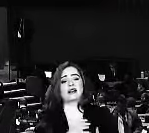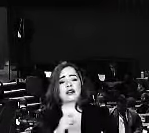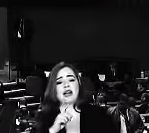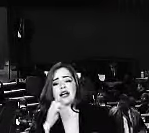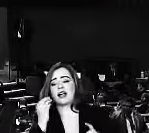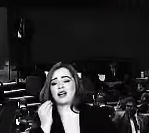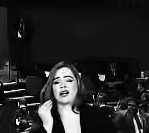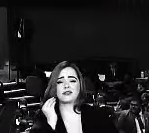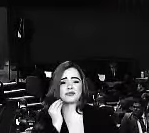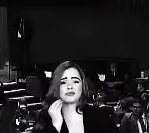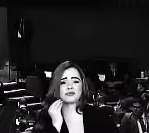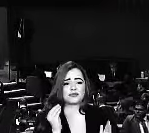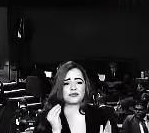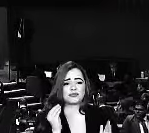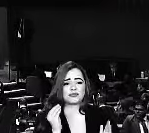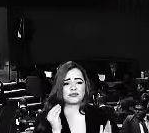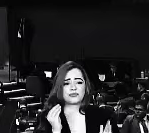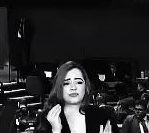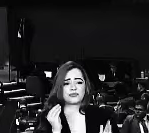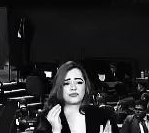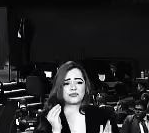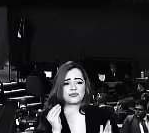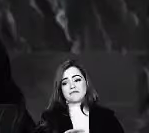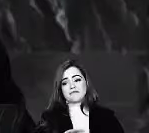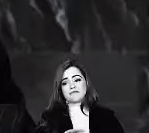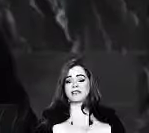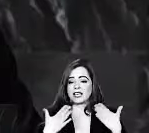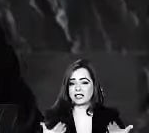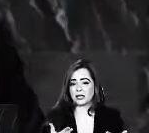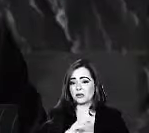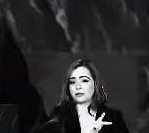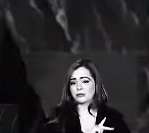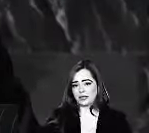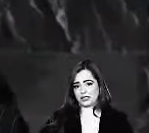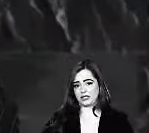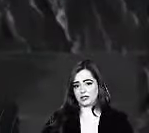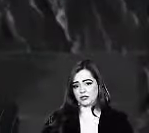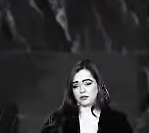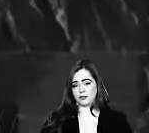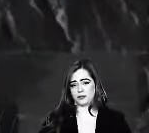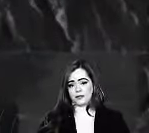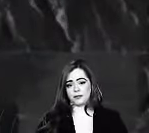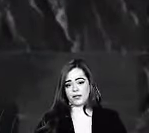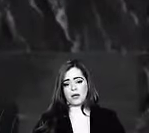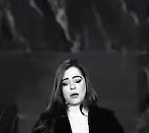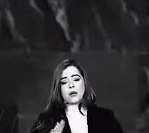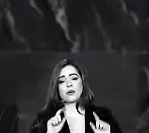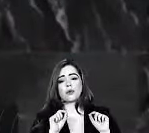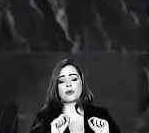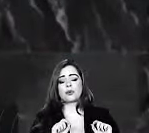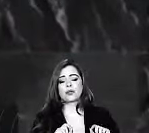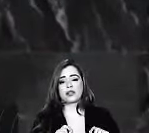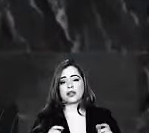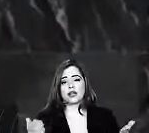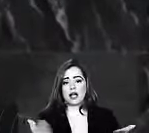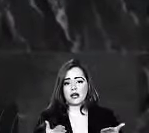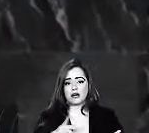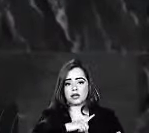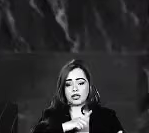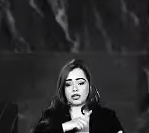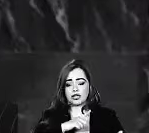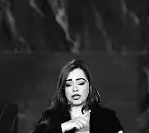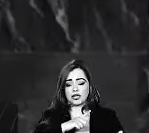Querendo voltar à relevância? Tentando ensaiar uma volta à direita permitida? Ô, seu frouxo? A gente sabe o